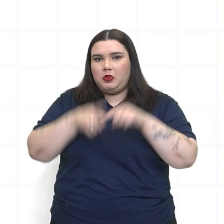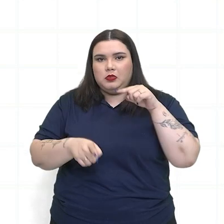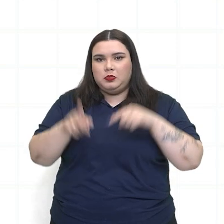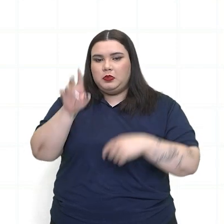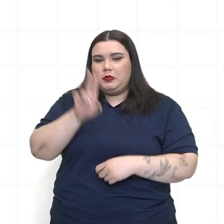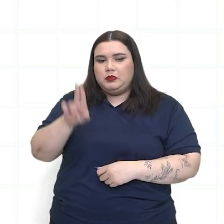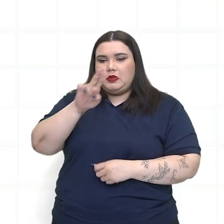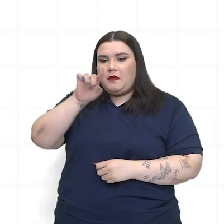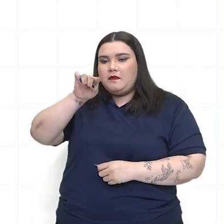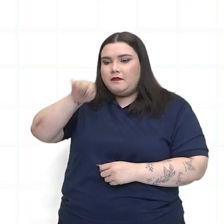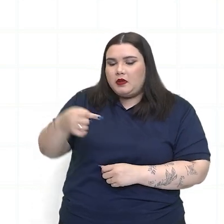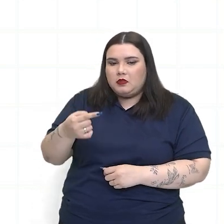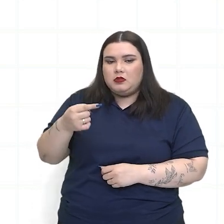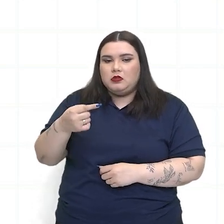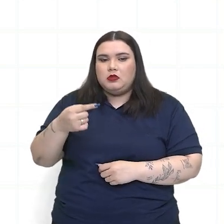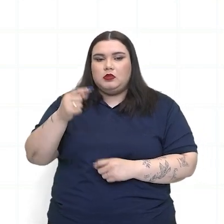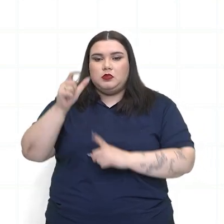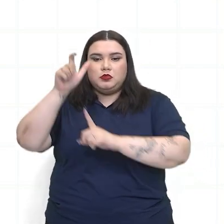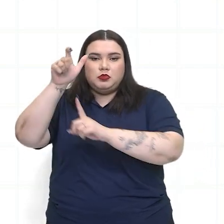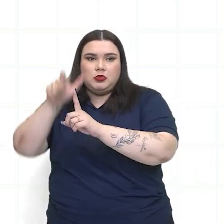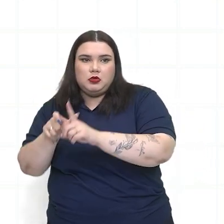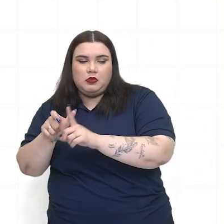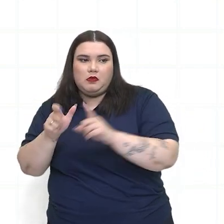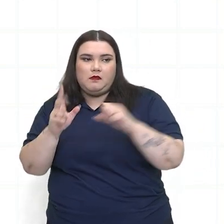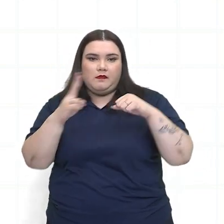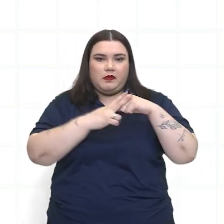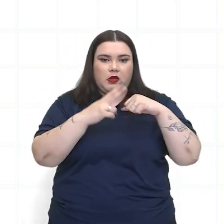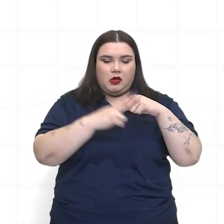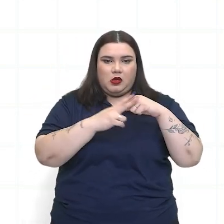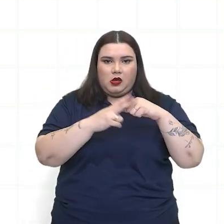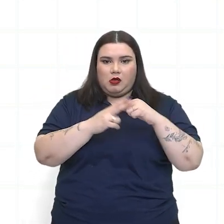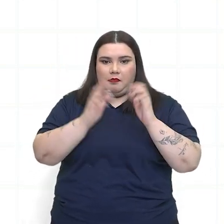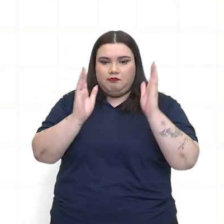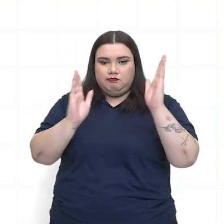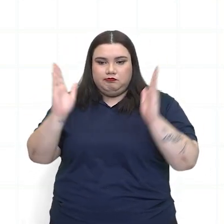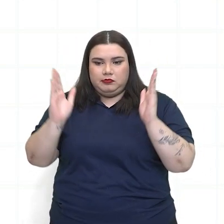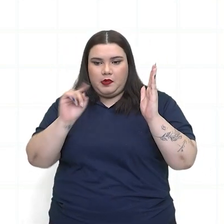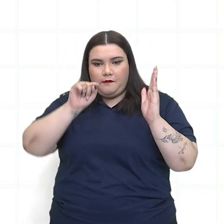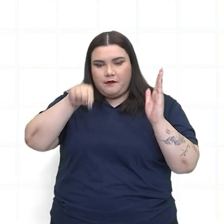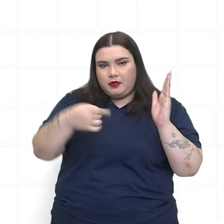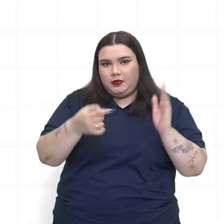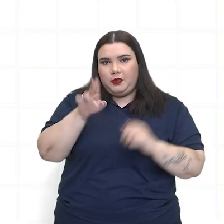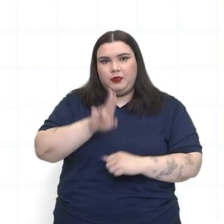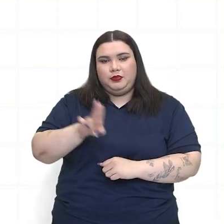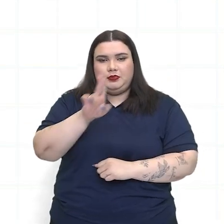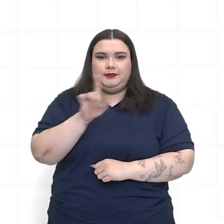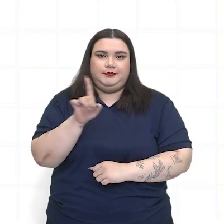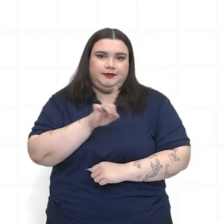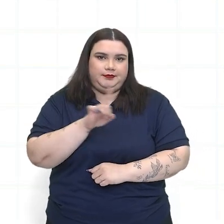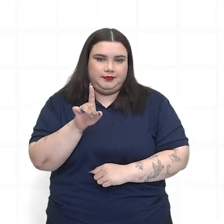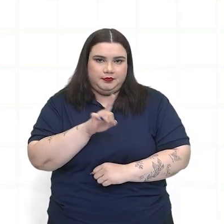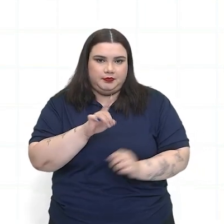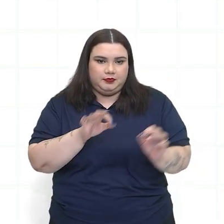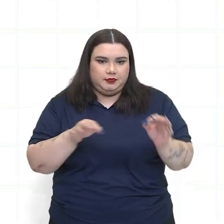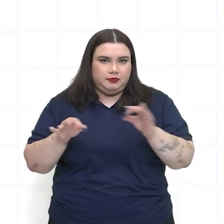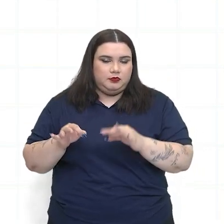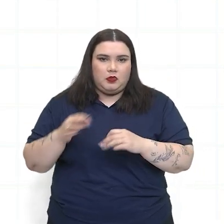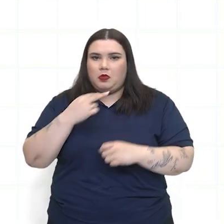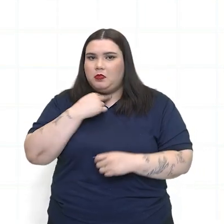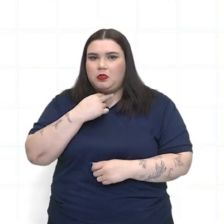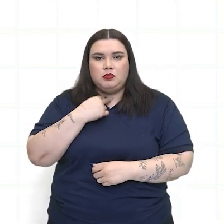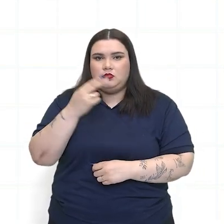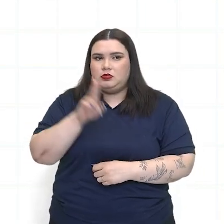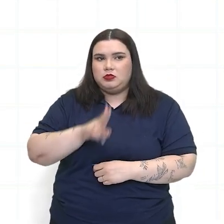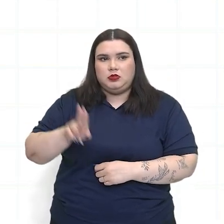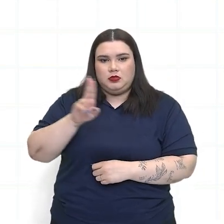a vírgula entre o sujeito e o verbo da oração. Então, esse uso aqui está incorreto. Eu não posso usar os